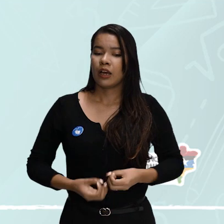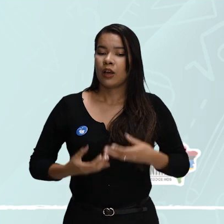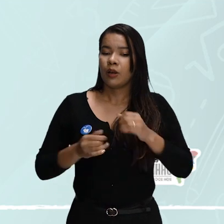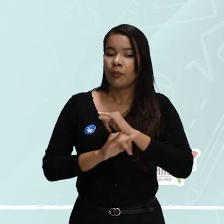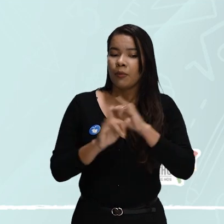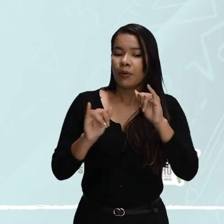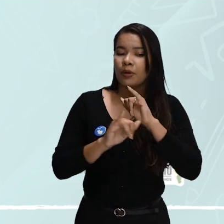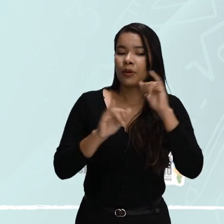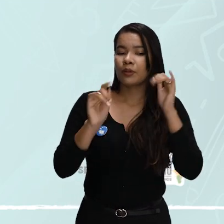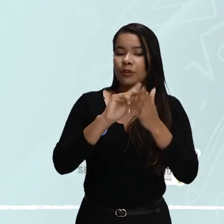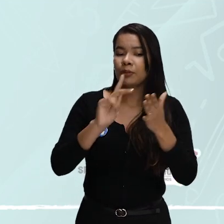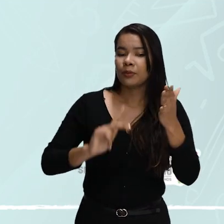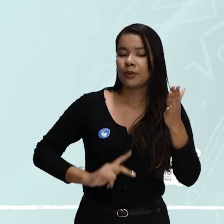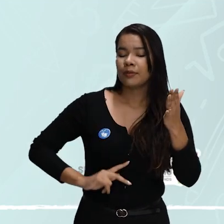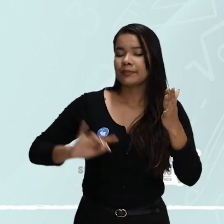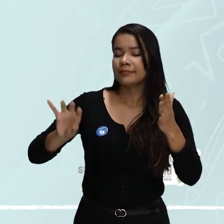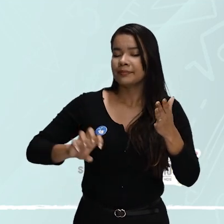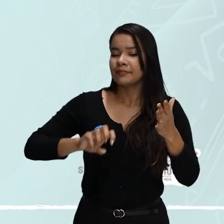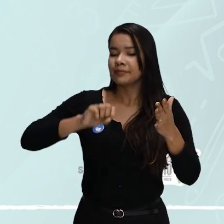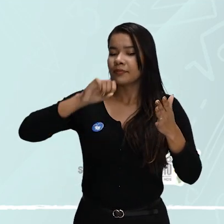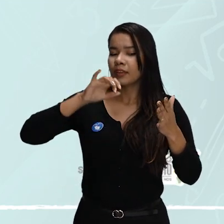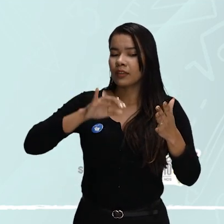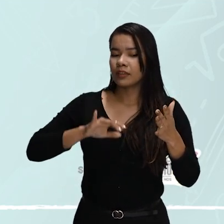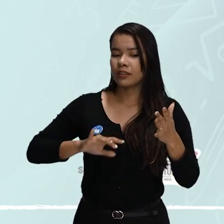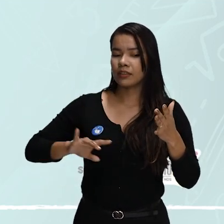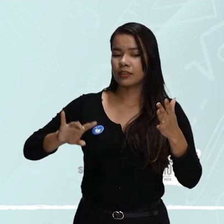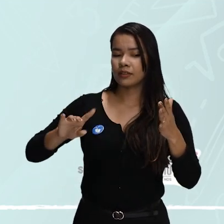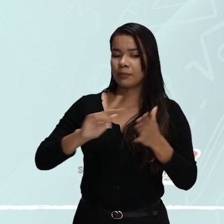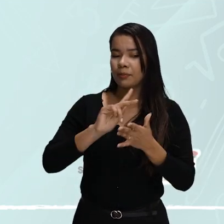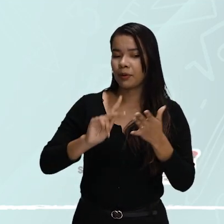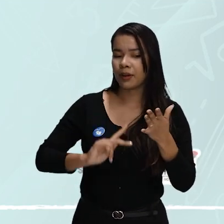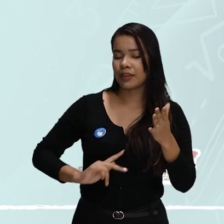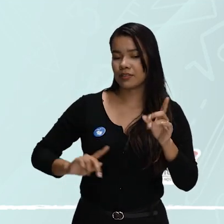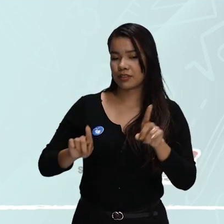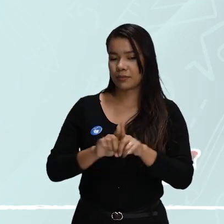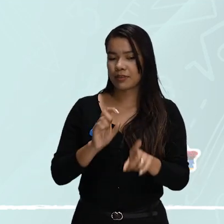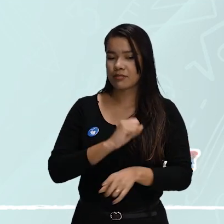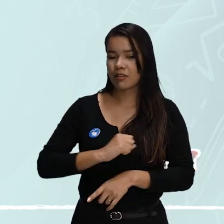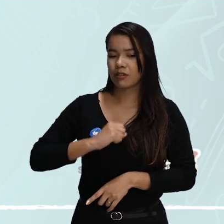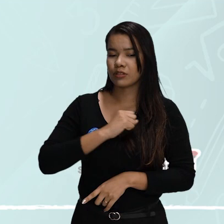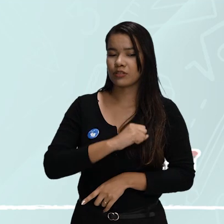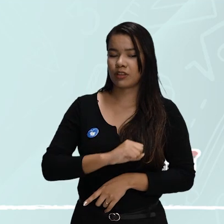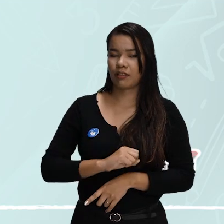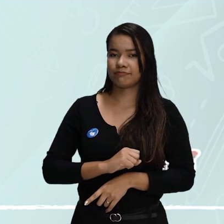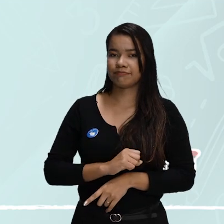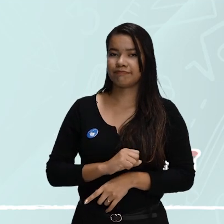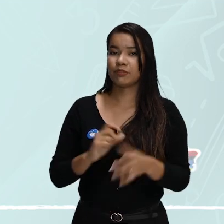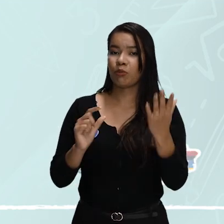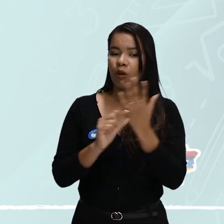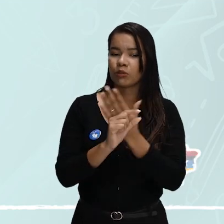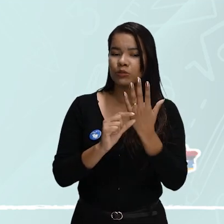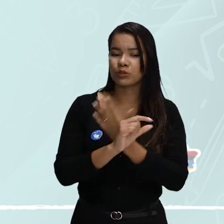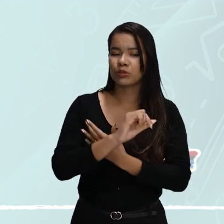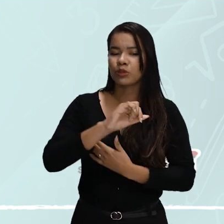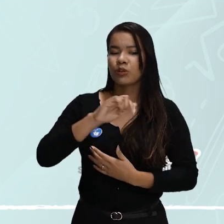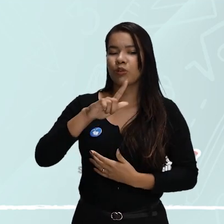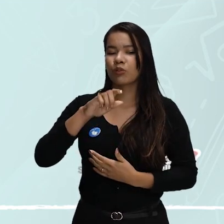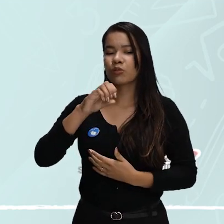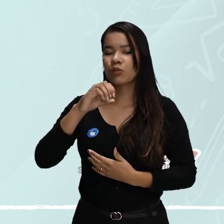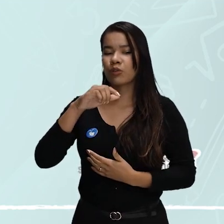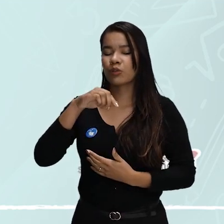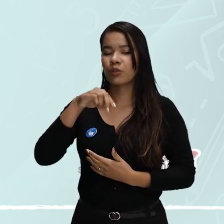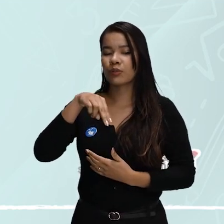Suspiros Poéticos e Saudades, de Gonçalves de Magalhães. Ele, o Gonçalves de Magalhães, junto com